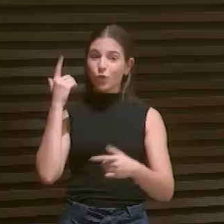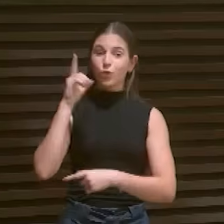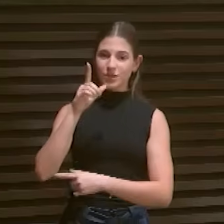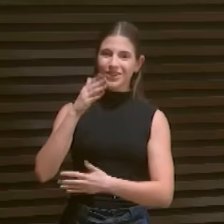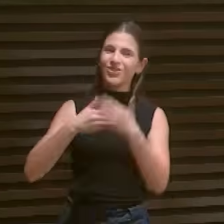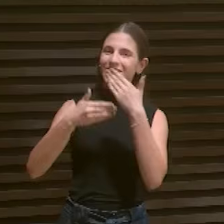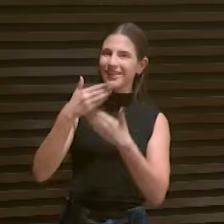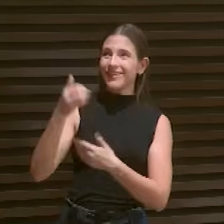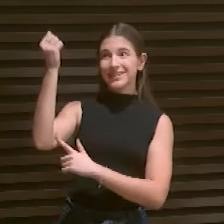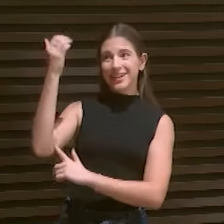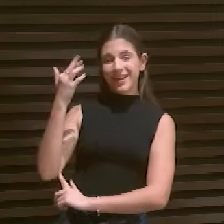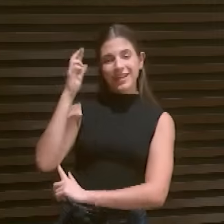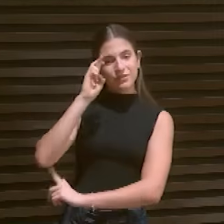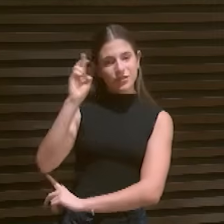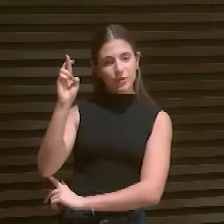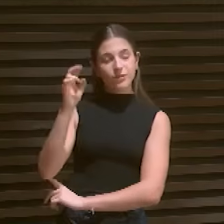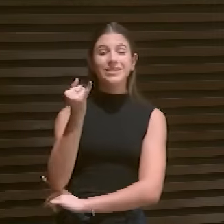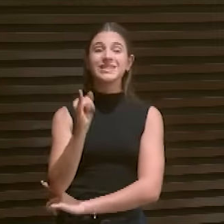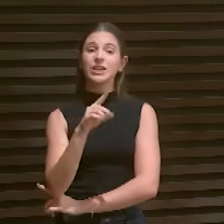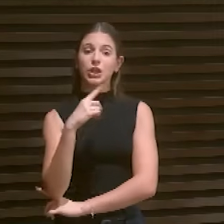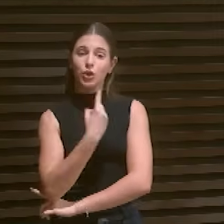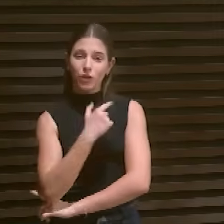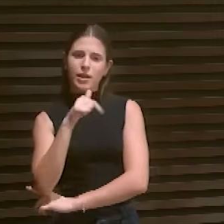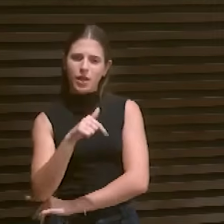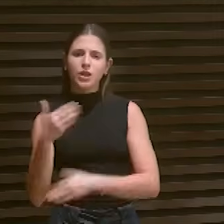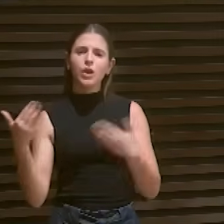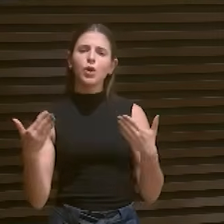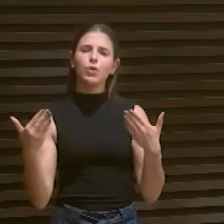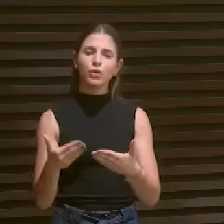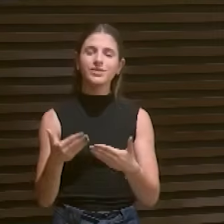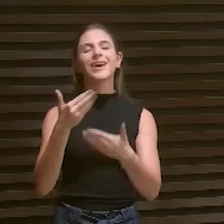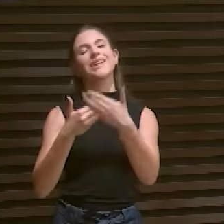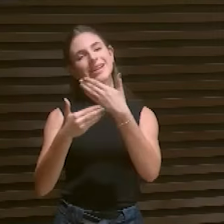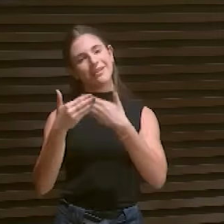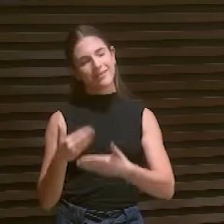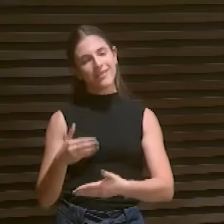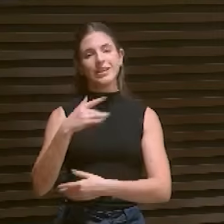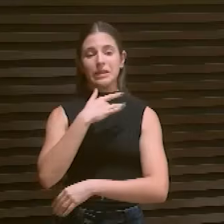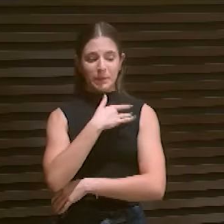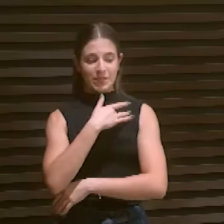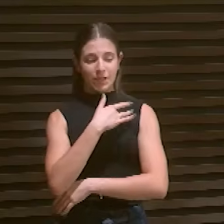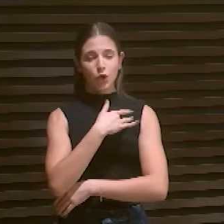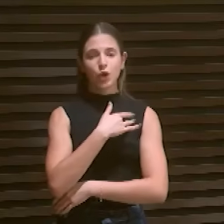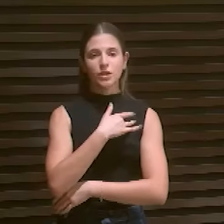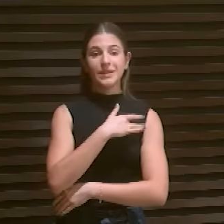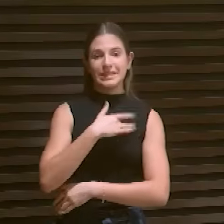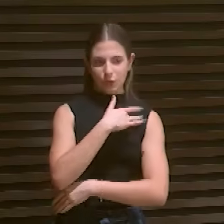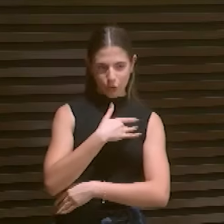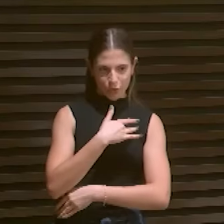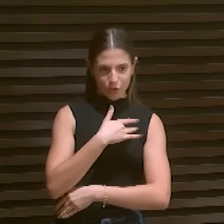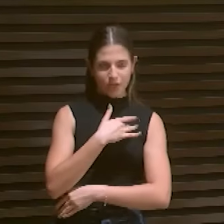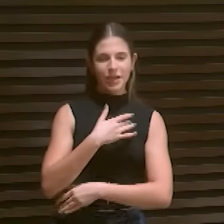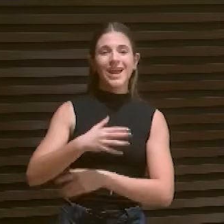Senhor. Se nós estamos aqui hoje, é pelas misericórdias e pela muita graça de Deus nas